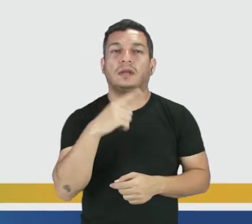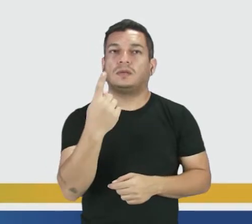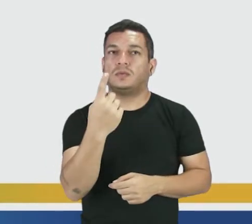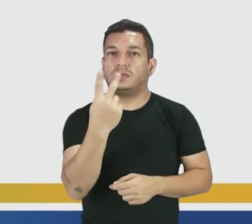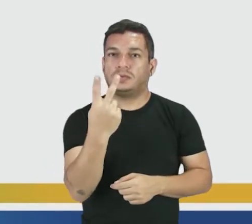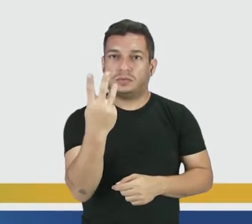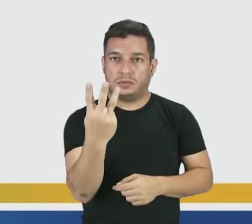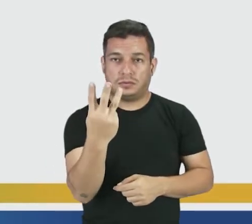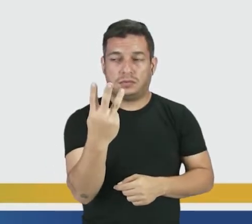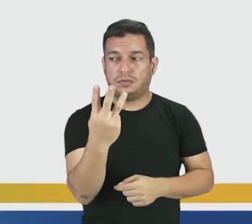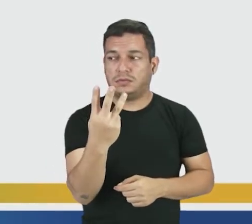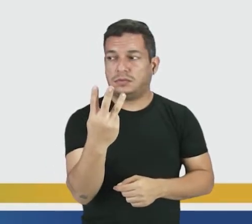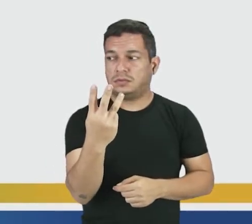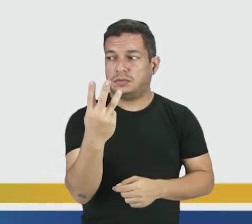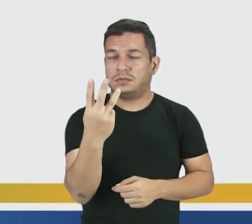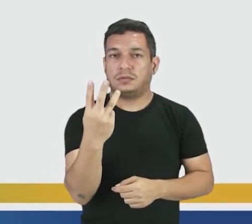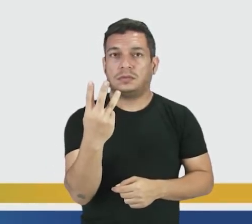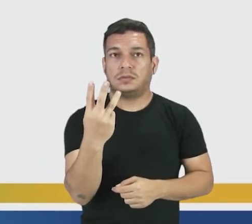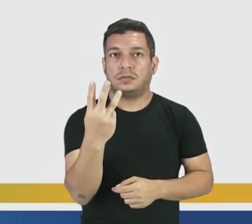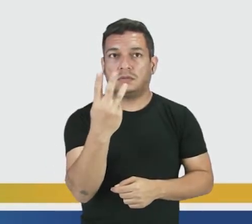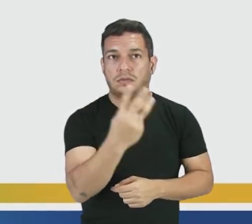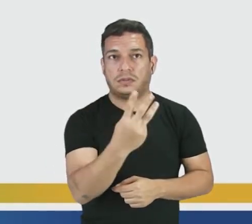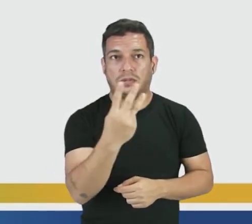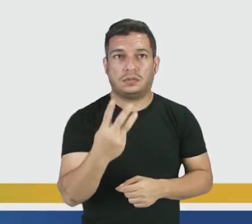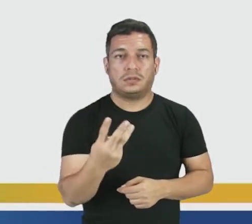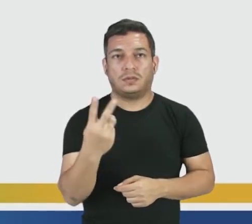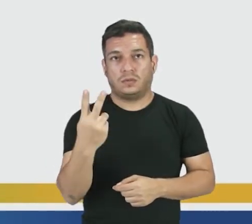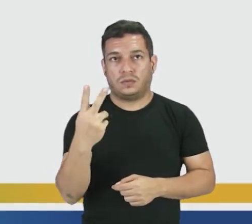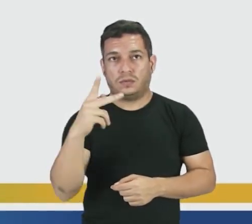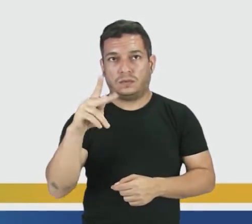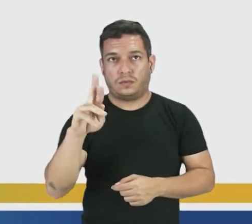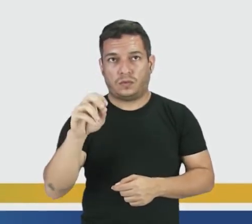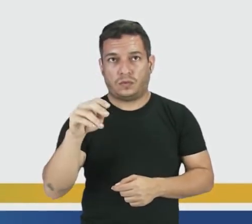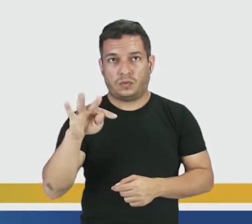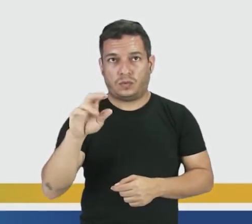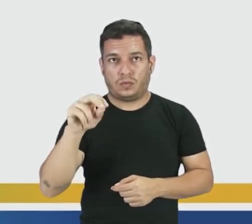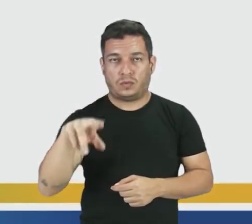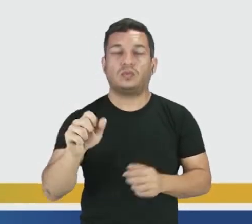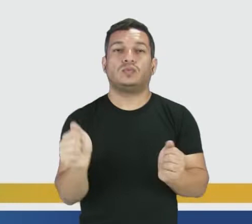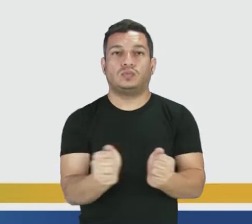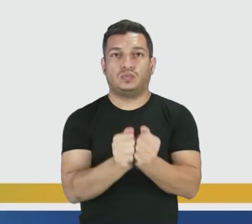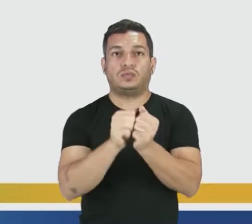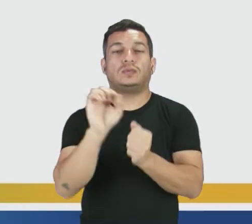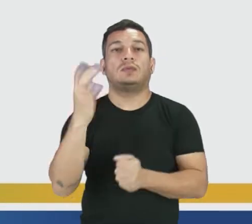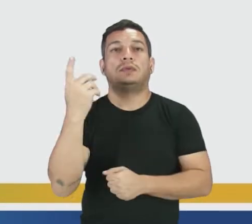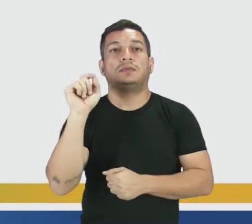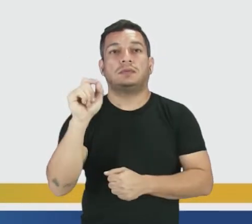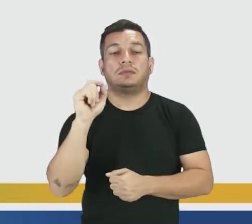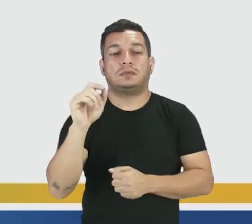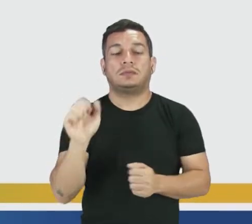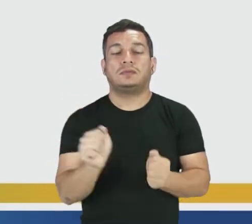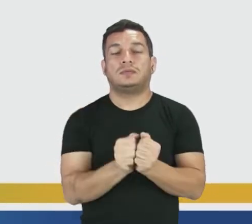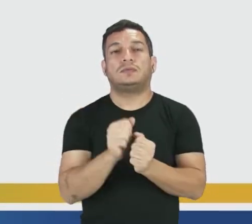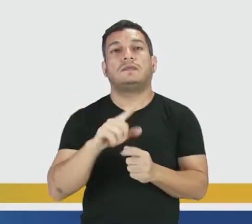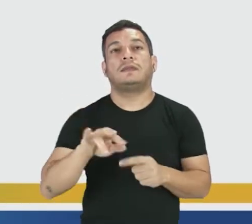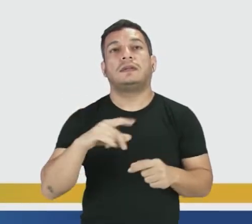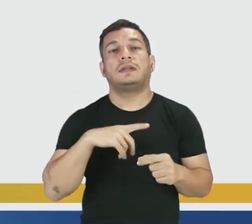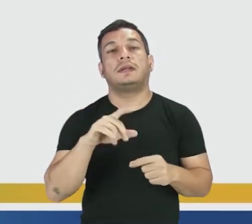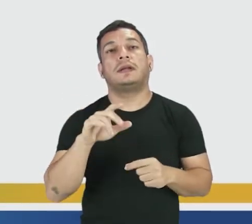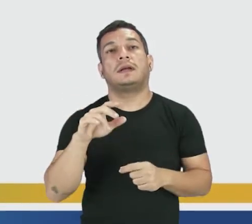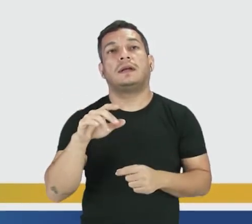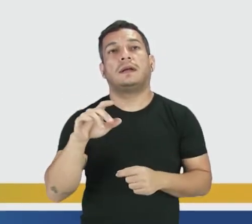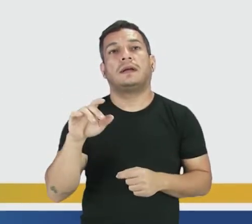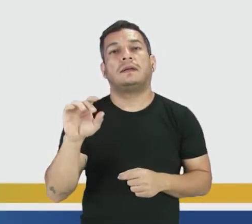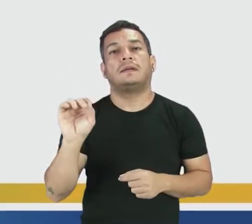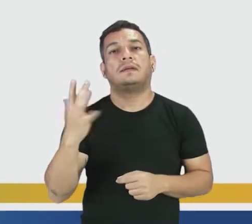2, 3 aqui e 2 prótons. Eles se juntam, e o que acontece quando eles se juntam? Vai ocorrer a reação.